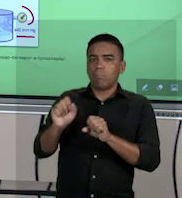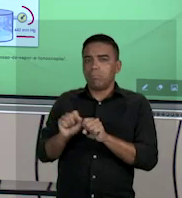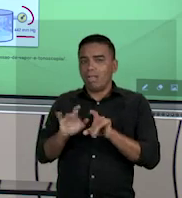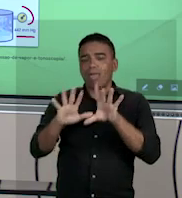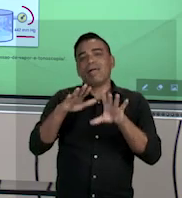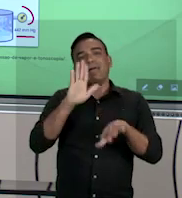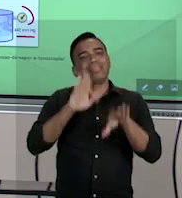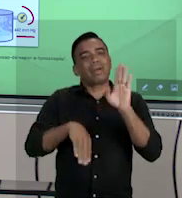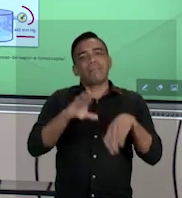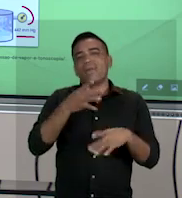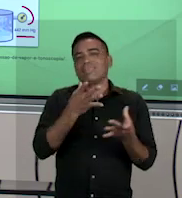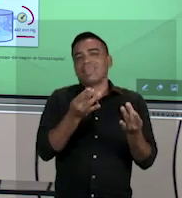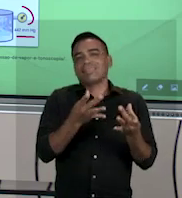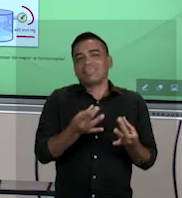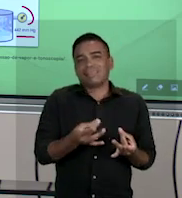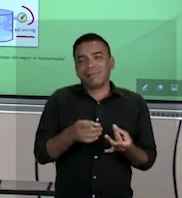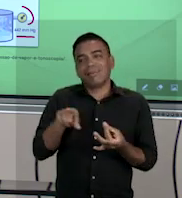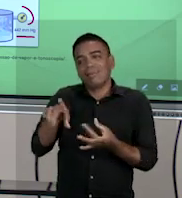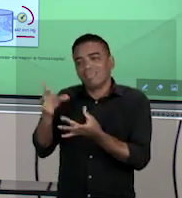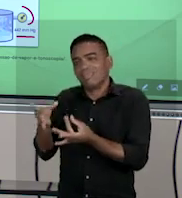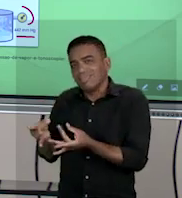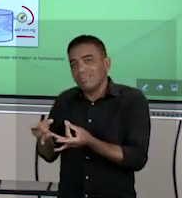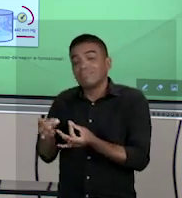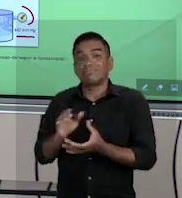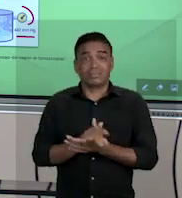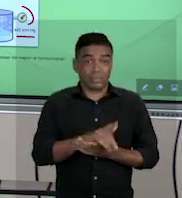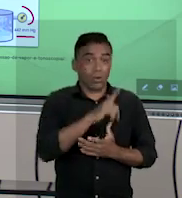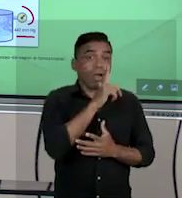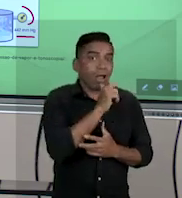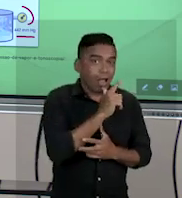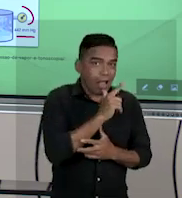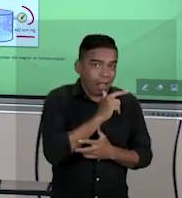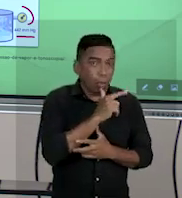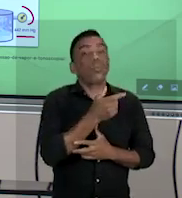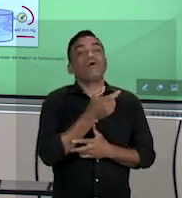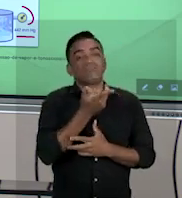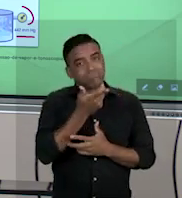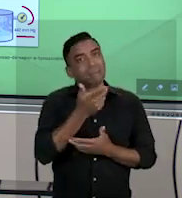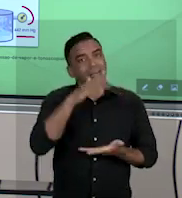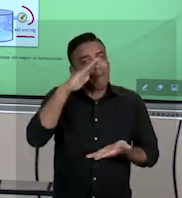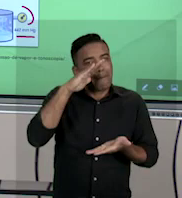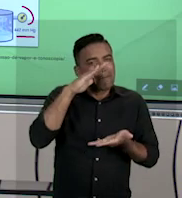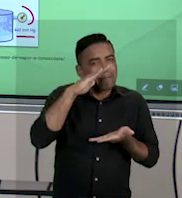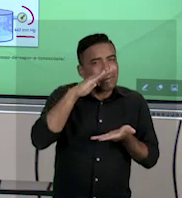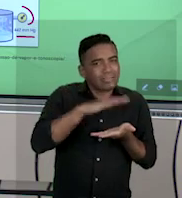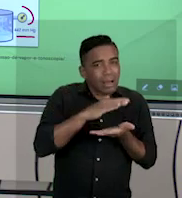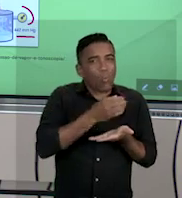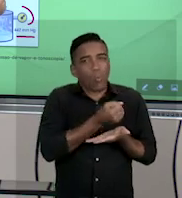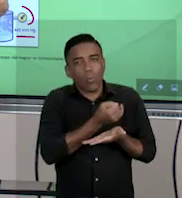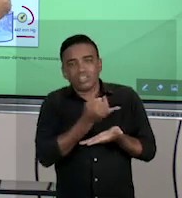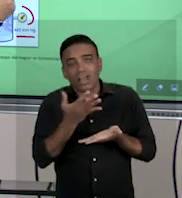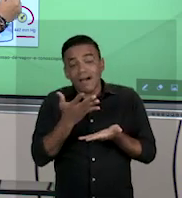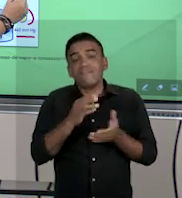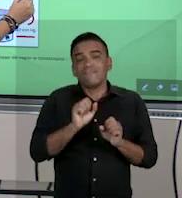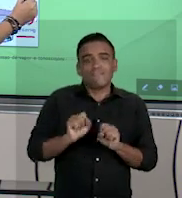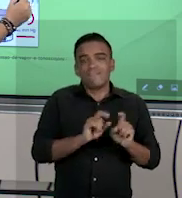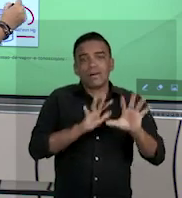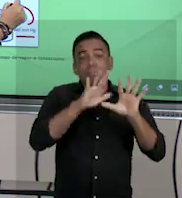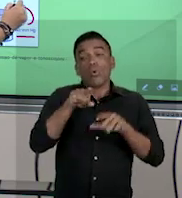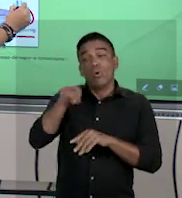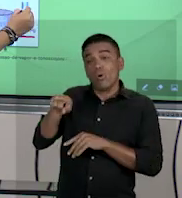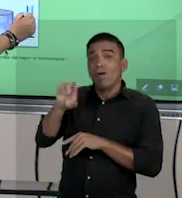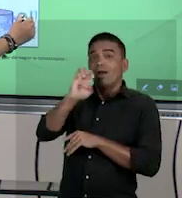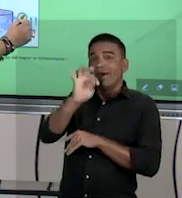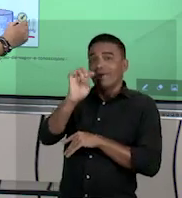do líquido que nós estamos trabalhando. Então, se eu estou trabalhando com água, eu tenho uma determinada quantidade de vapor. Se eu estou trabalhando